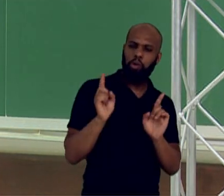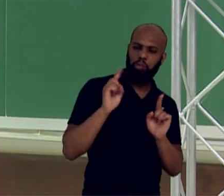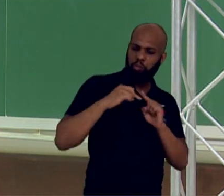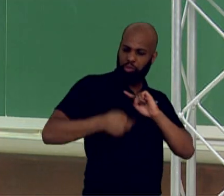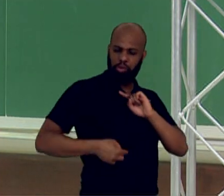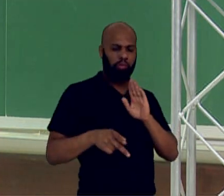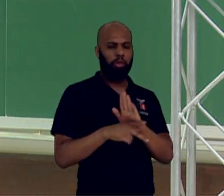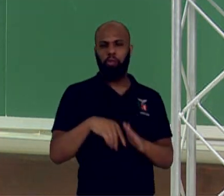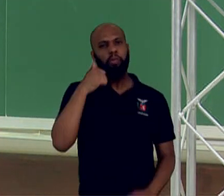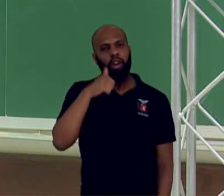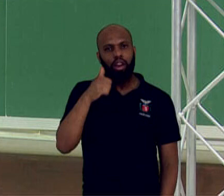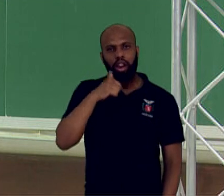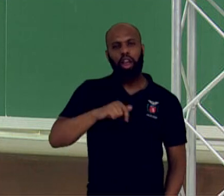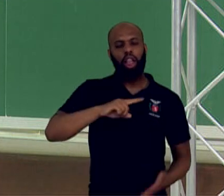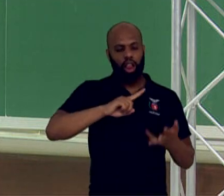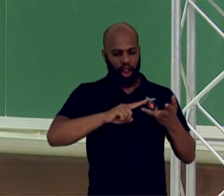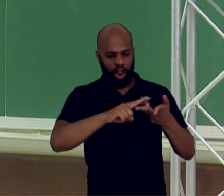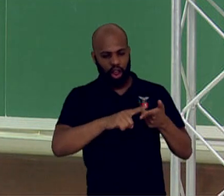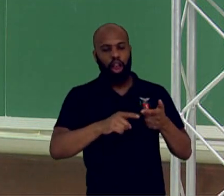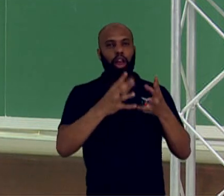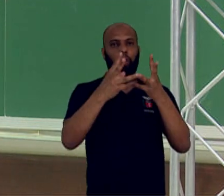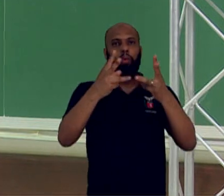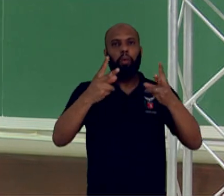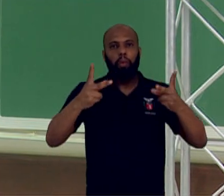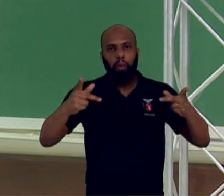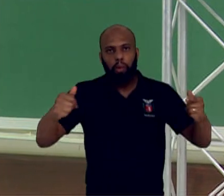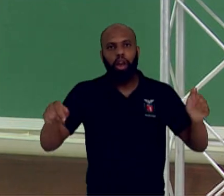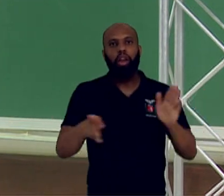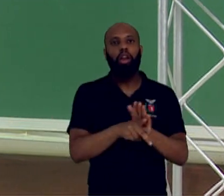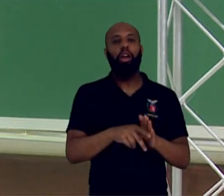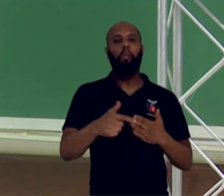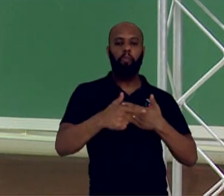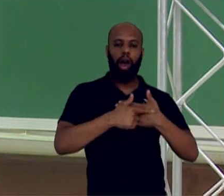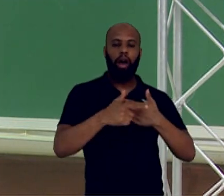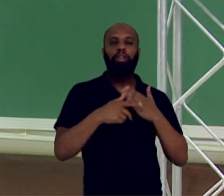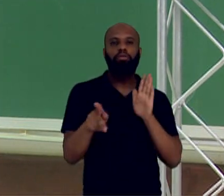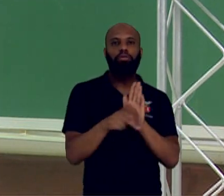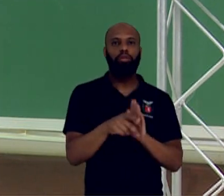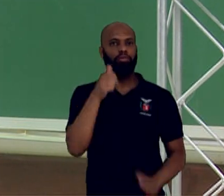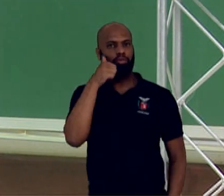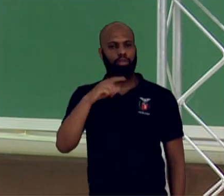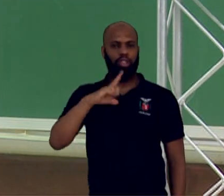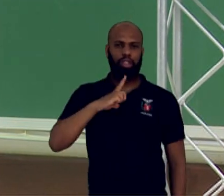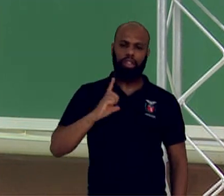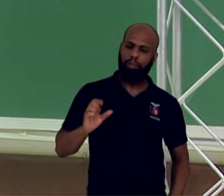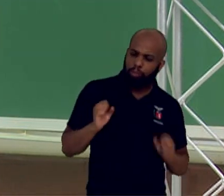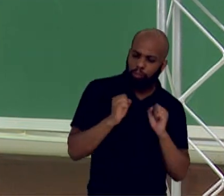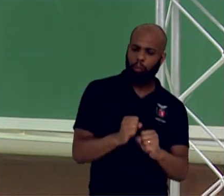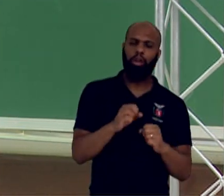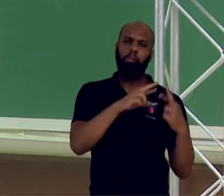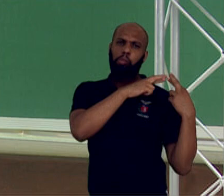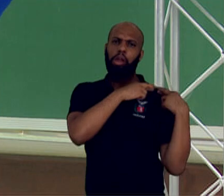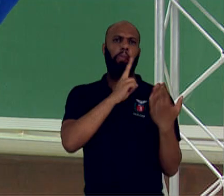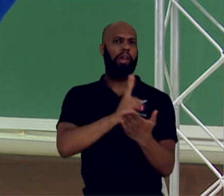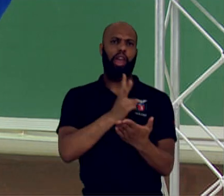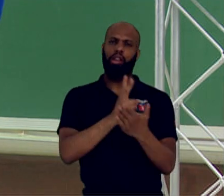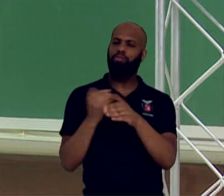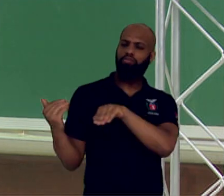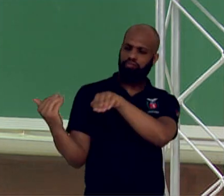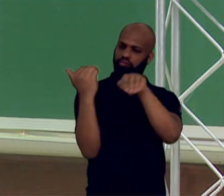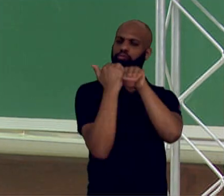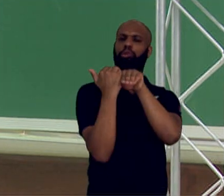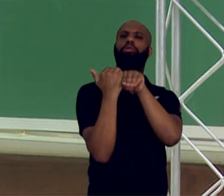etc. E vai se desconstruindo aquele papel de mulher que tinha o mesmo poder, a mesma responsabilidade, a mesma